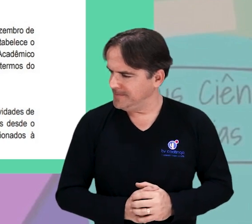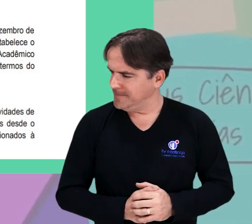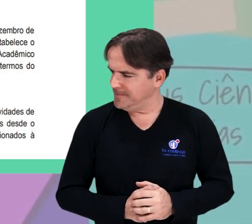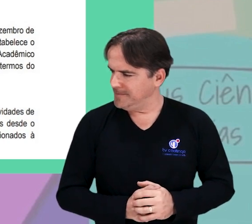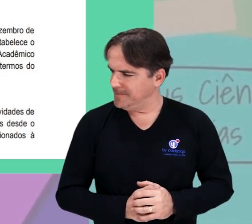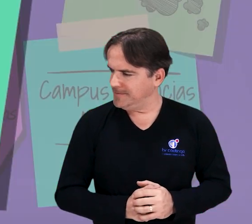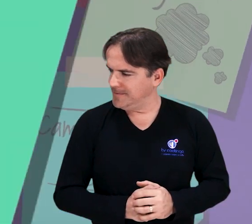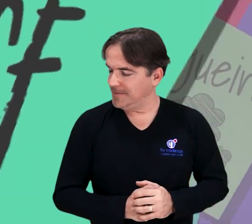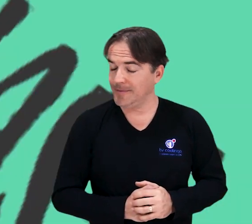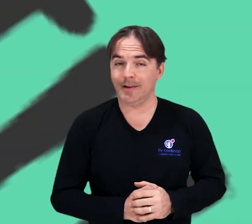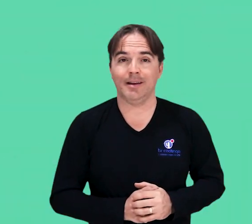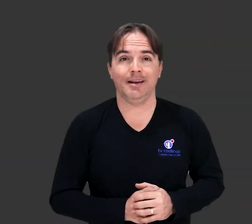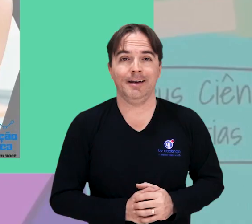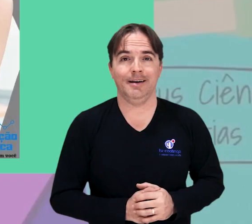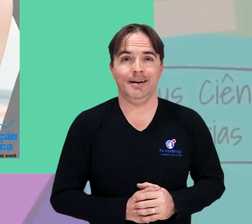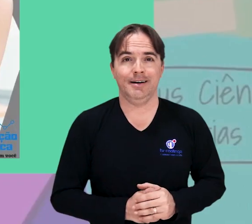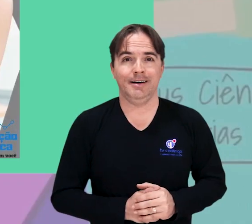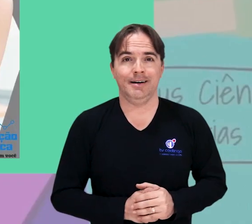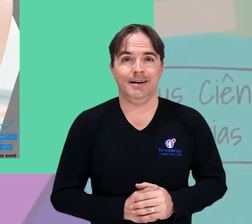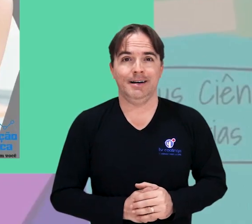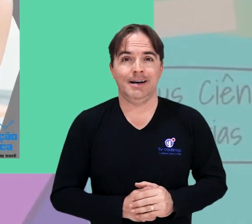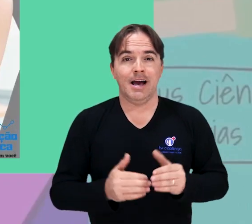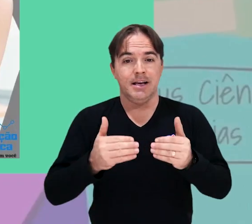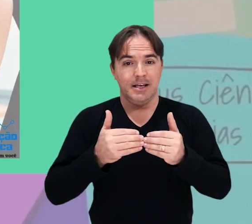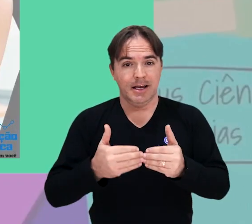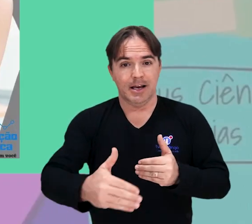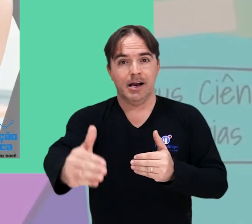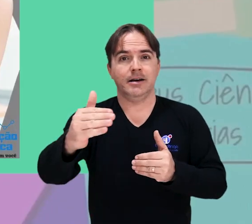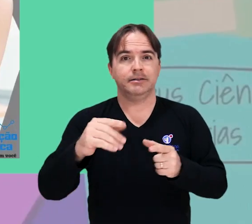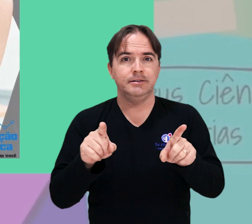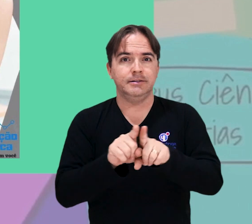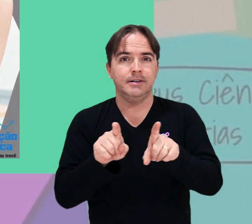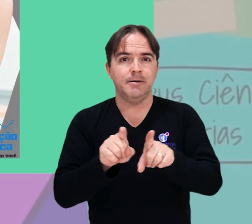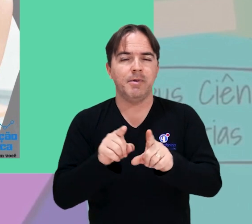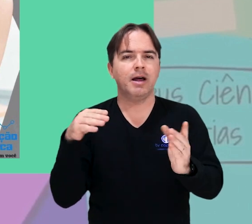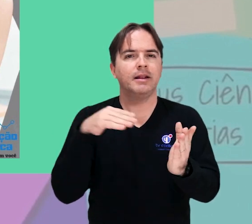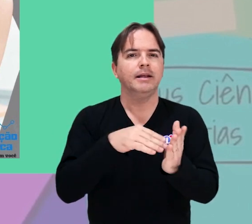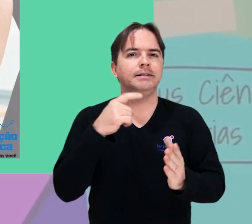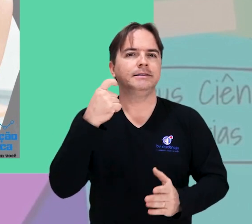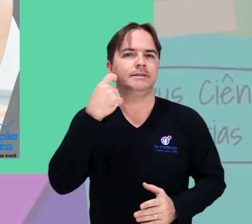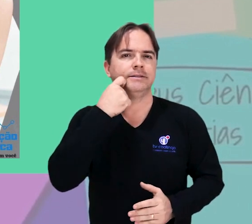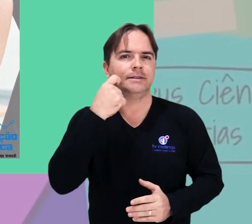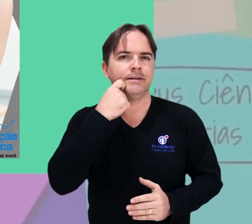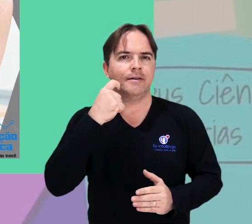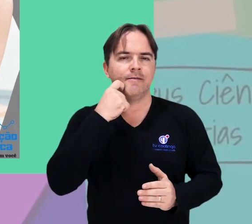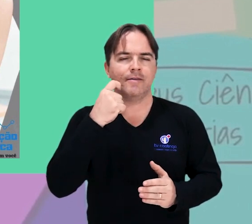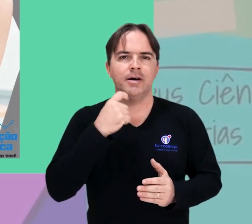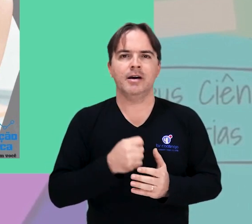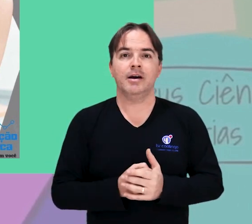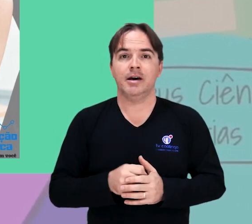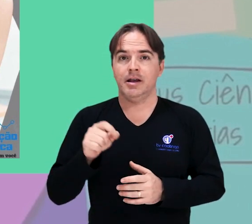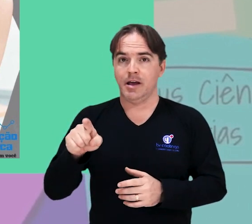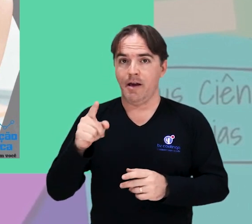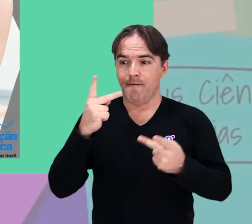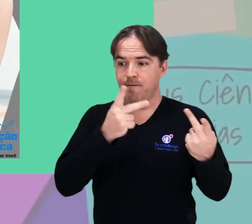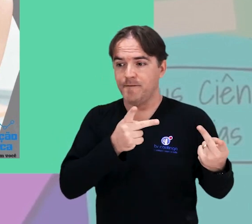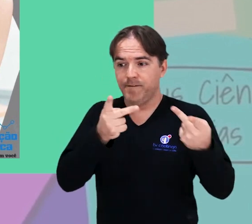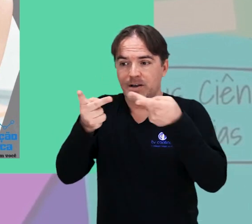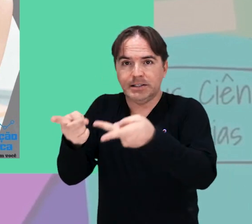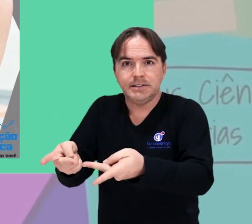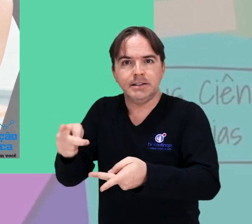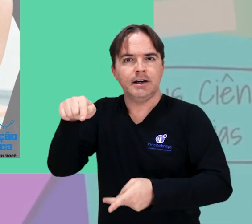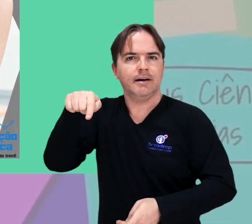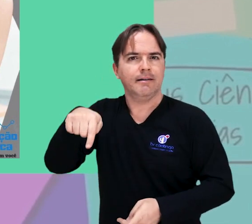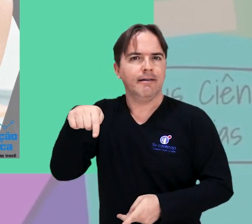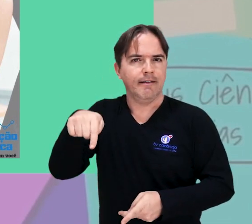disponível.br/ps seguem abertas até a próxima sexta-feira as inscrições para uma visita guiada na Universidade